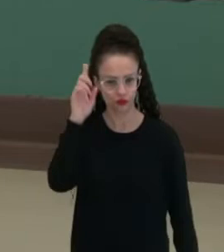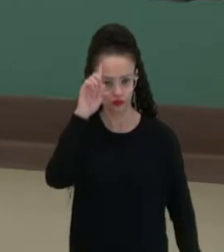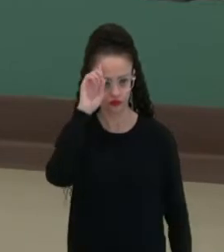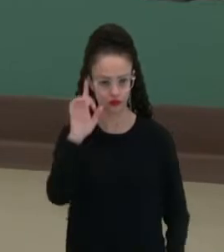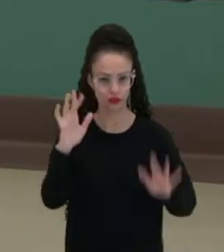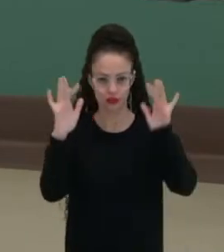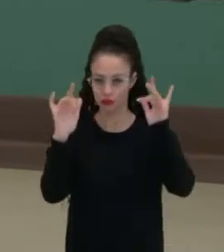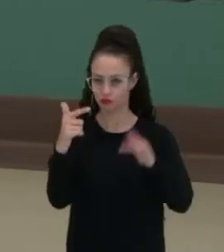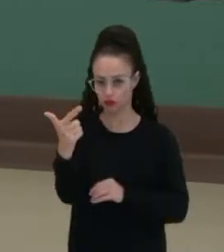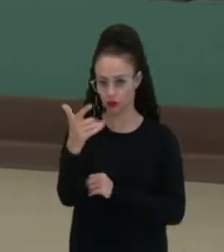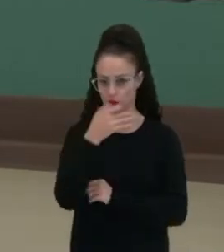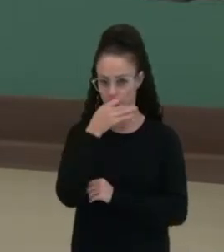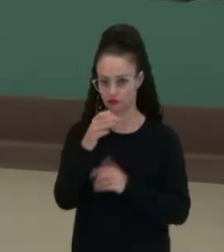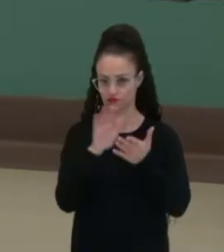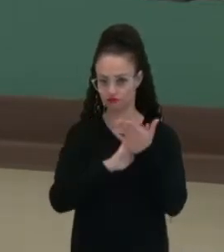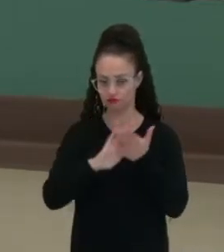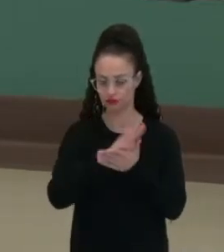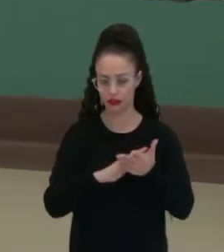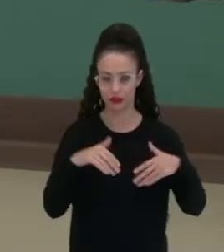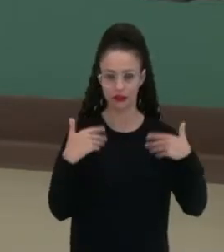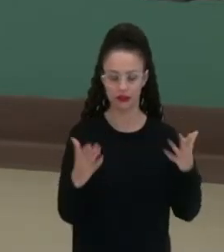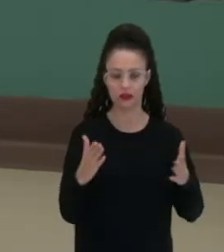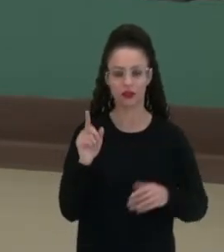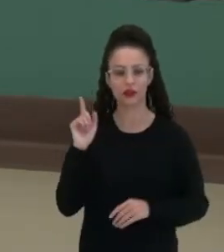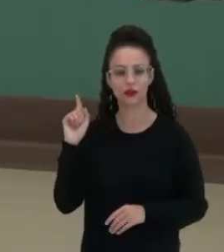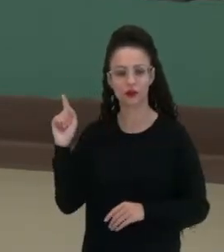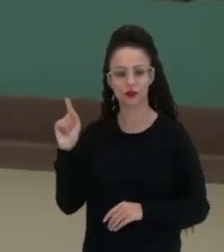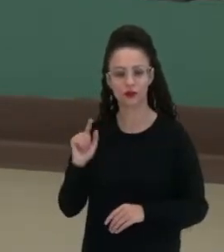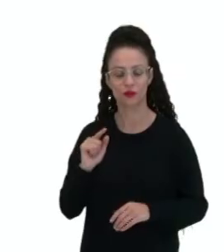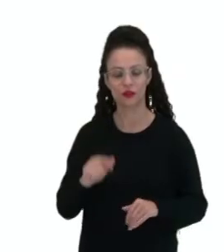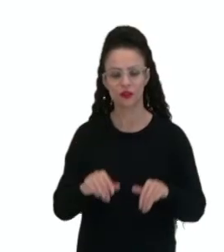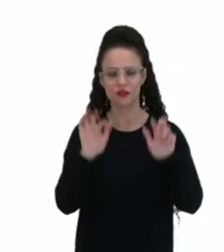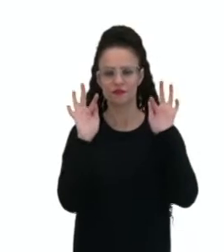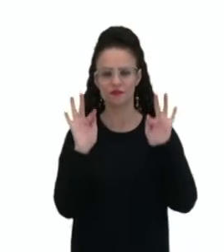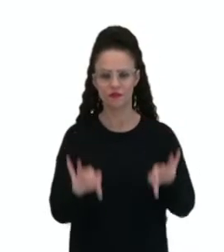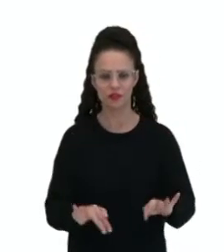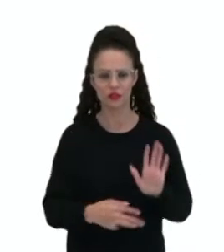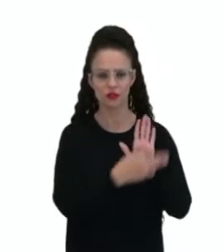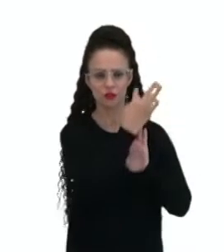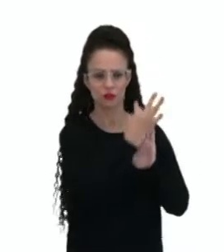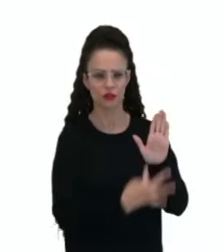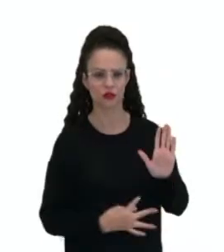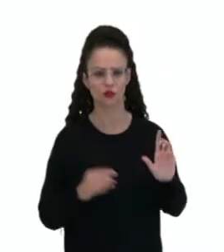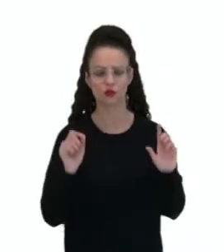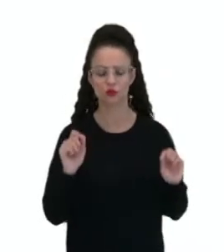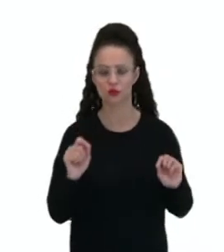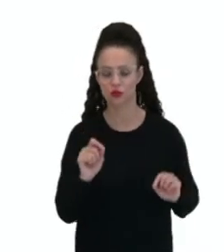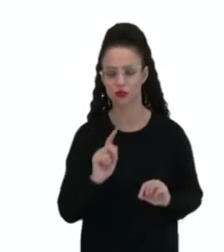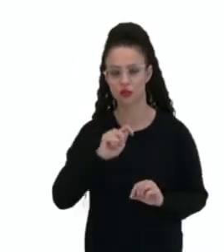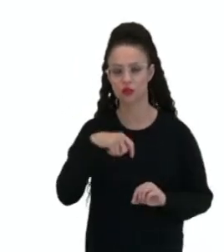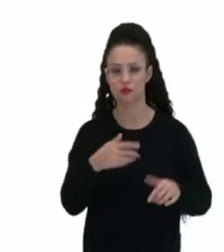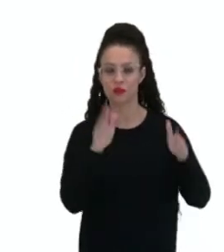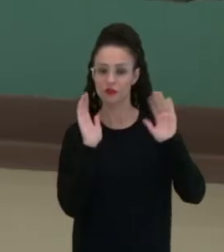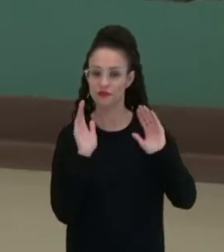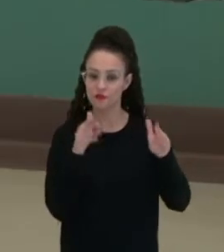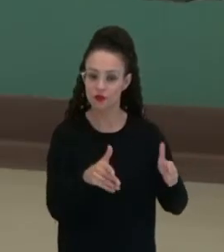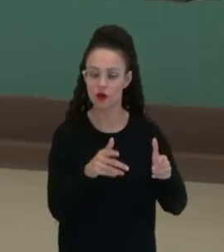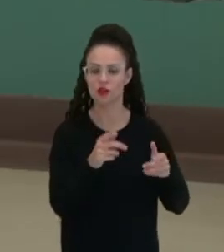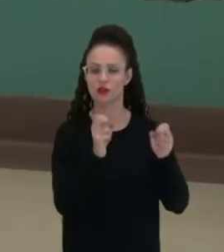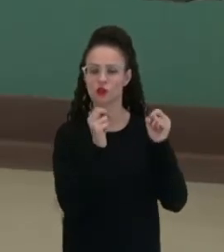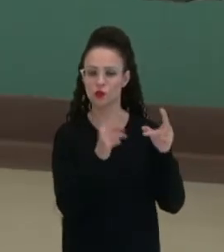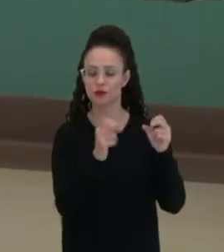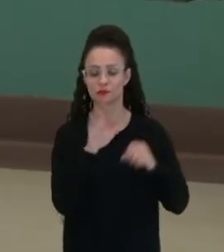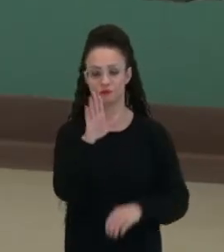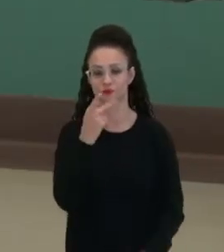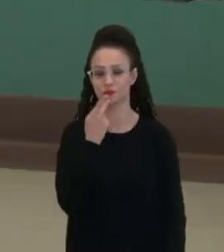tem opinião. E aí nós chegamos aqui com o resto do texto, falando o quê? Do enfoque comercial, mas ele diz